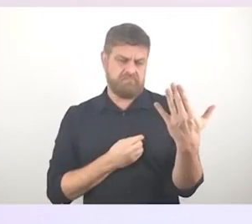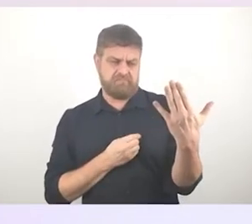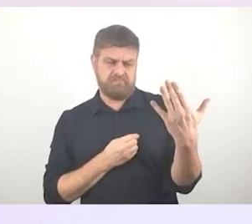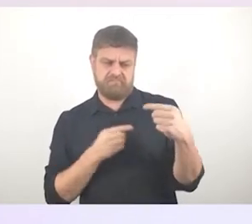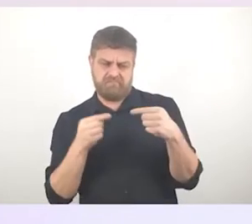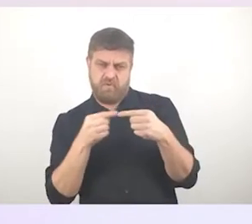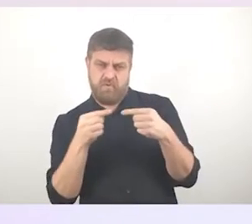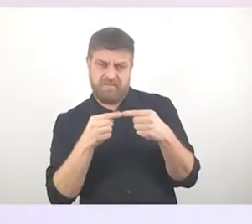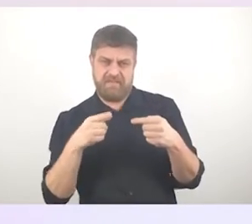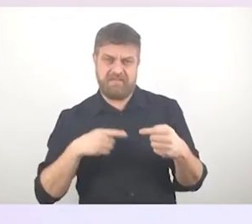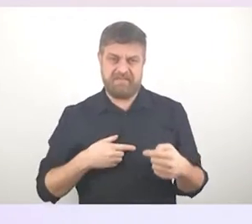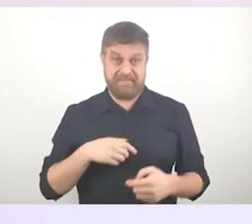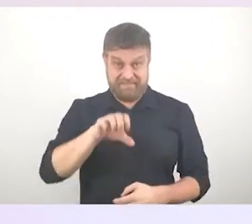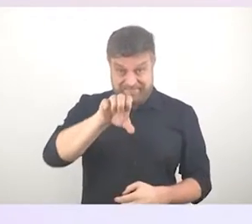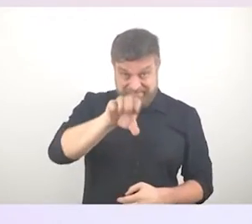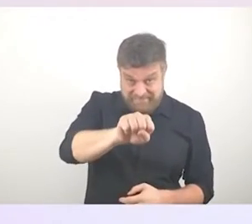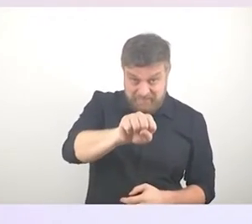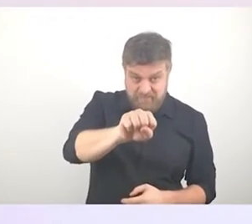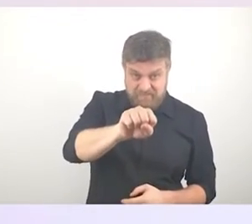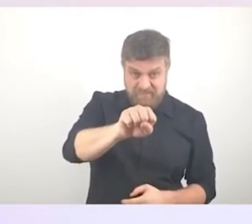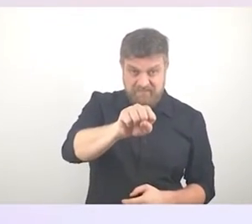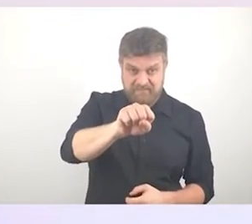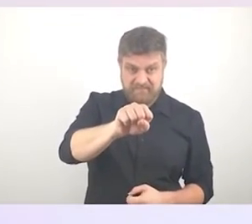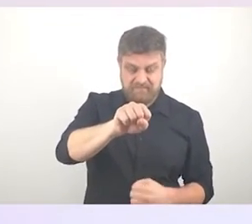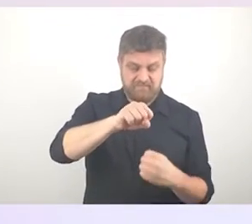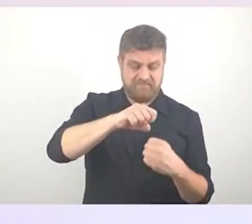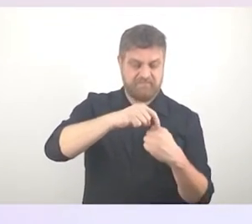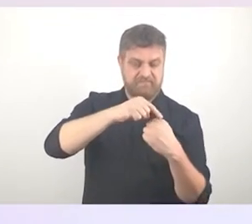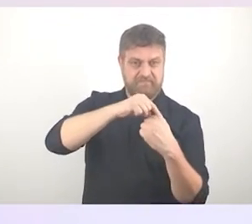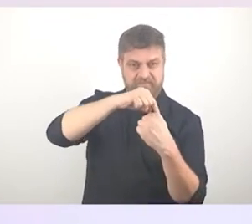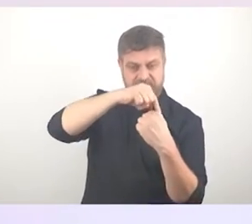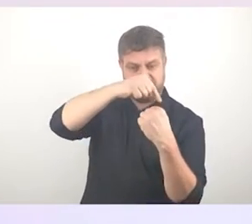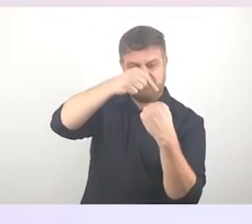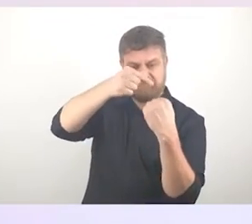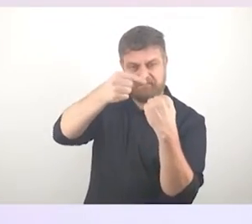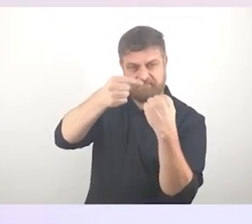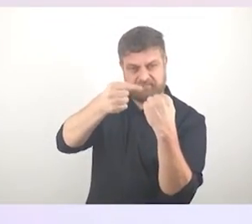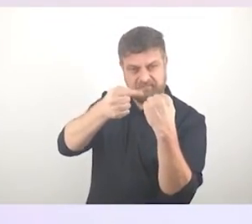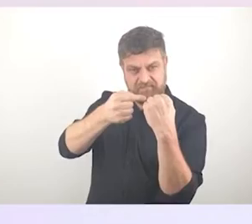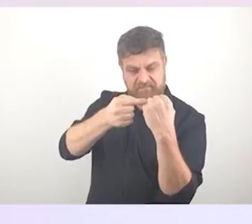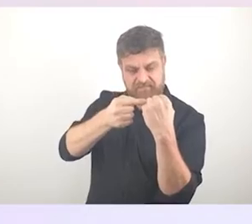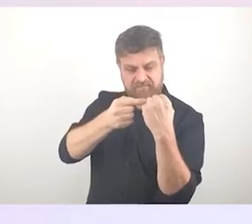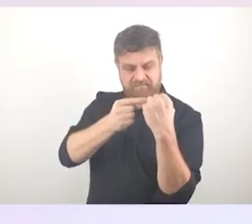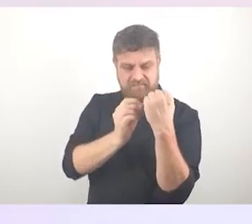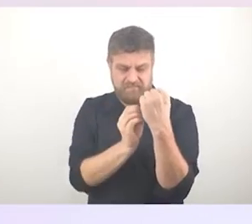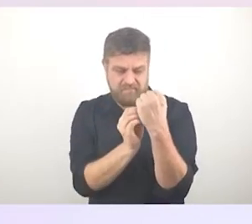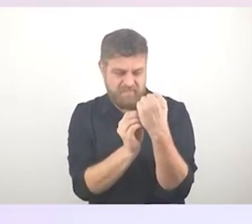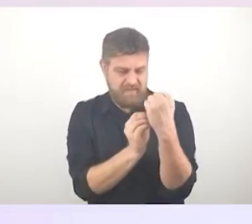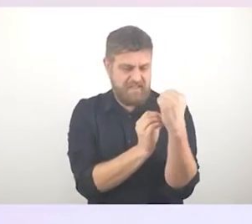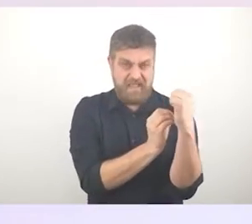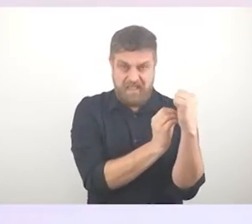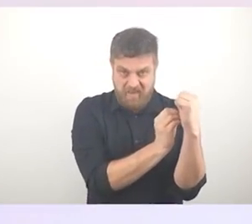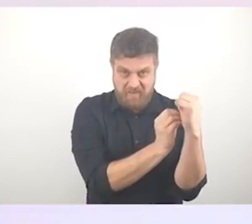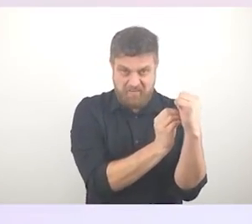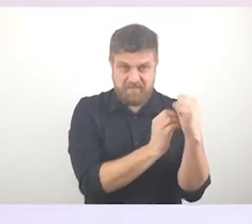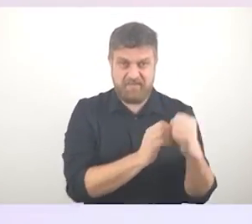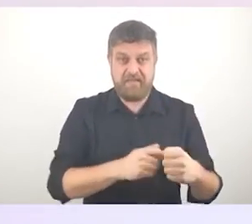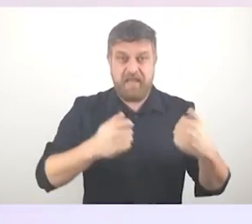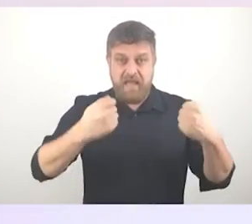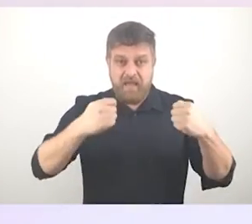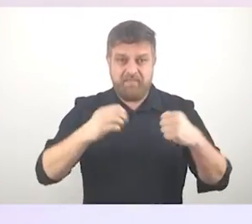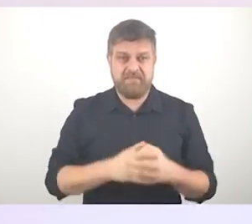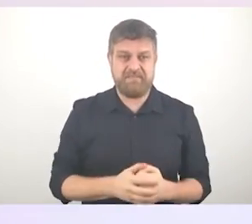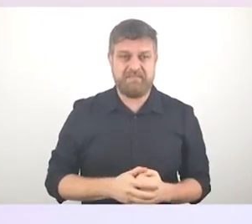tamanho. Então a gente precisa segurar ele assim, e esse tamanho aqui precisa estar ajustado assim. Então a